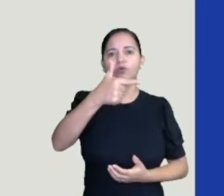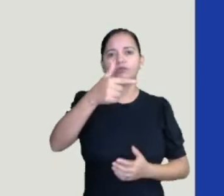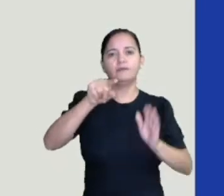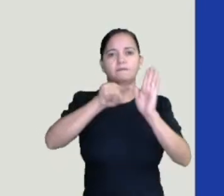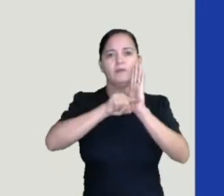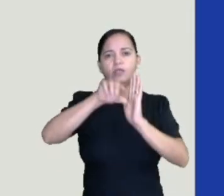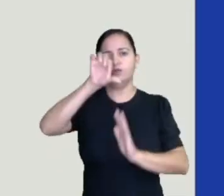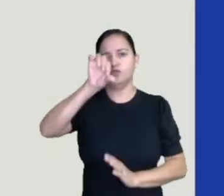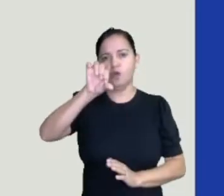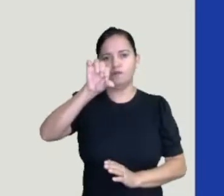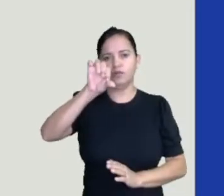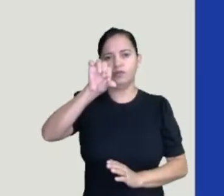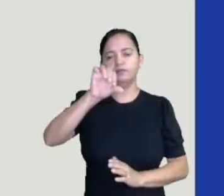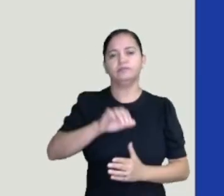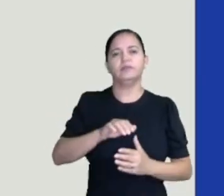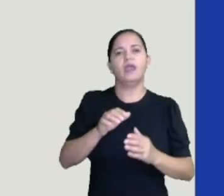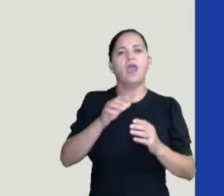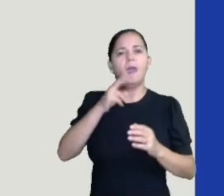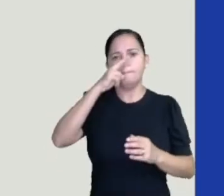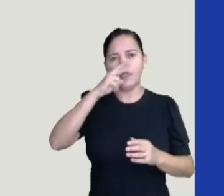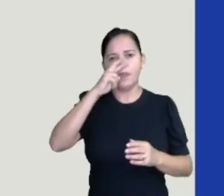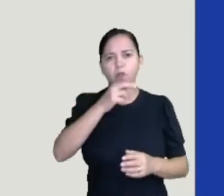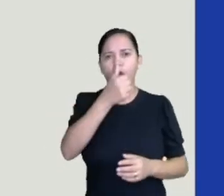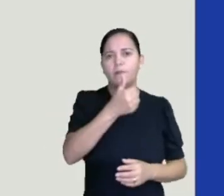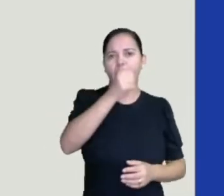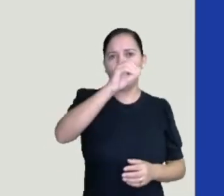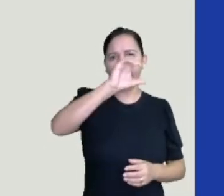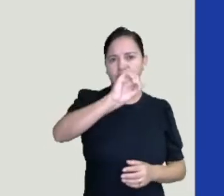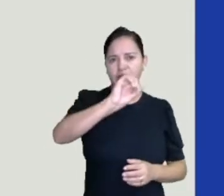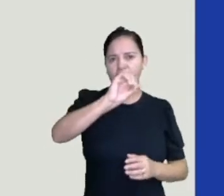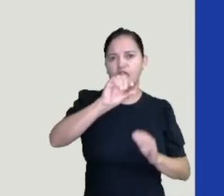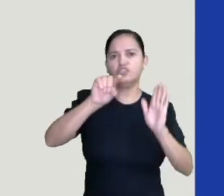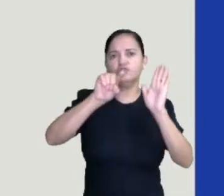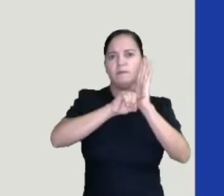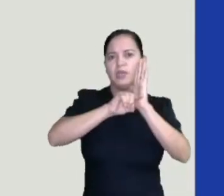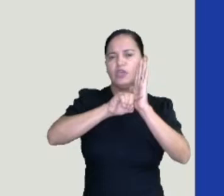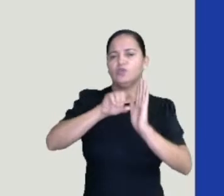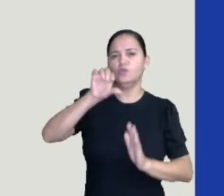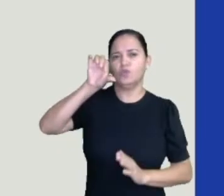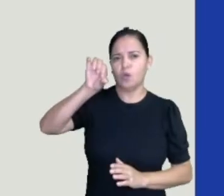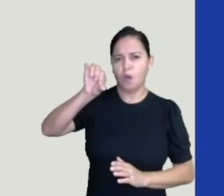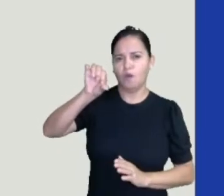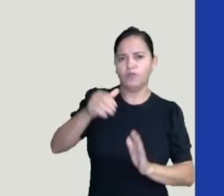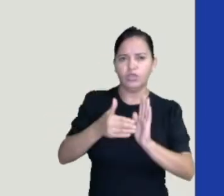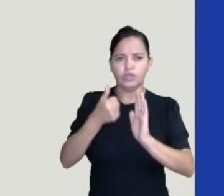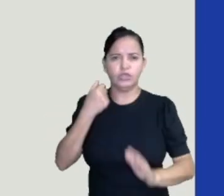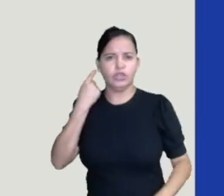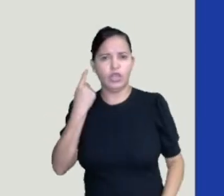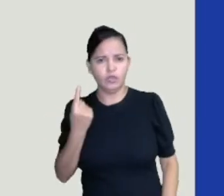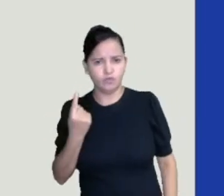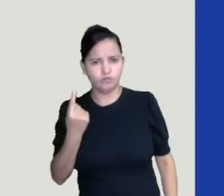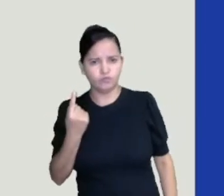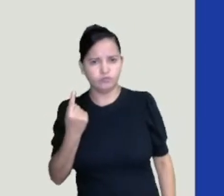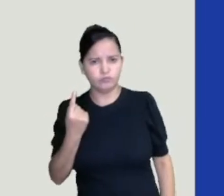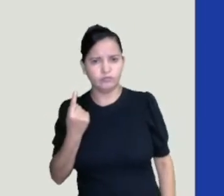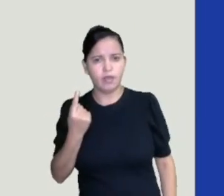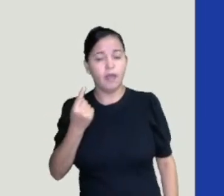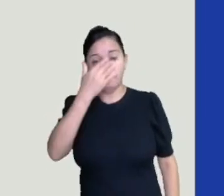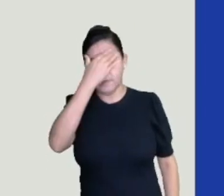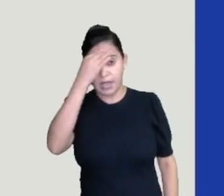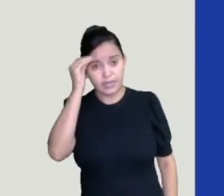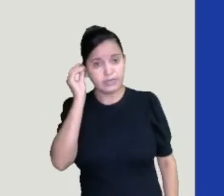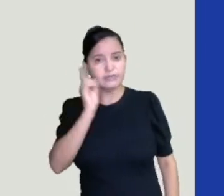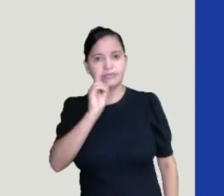9 é a mesma coisa que eu pegar o 10 menos 9, que facilita para mim mentalmente. Tirei 1, mas não esquece de